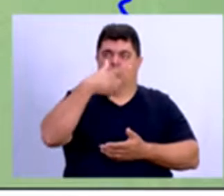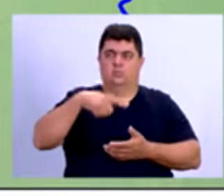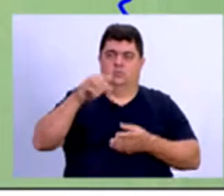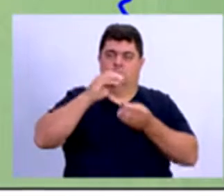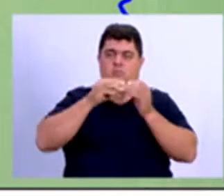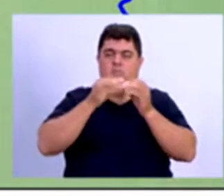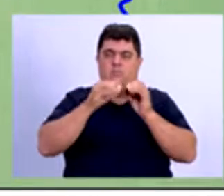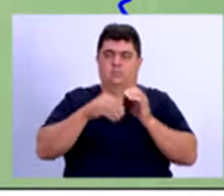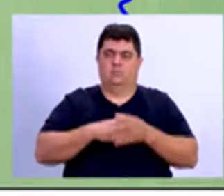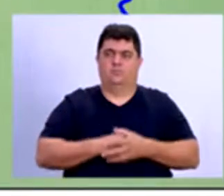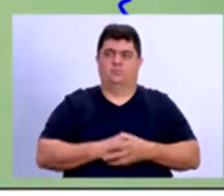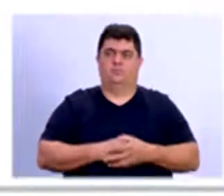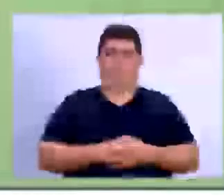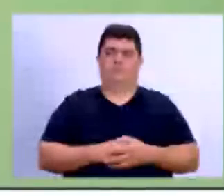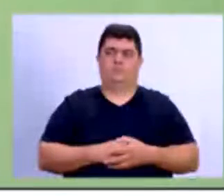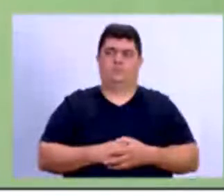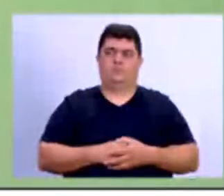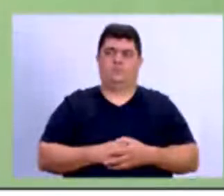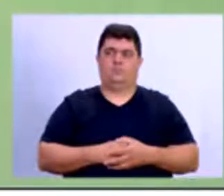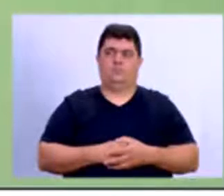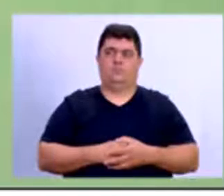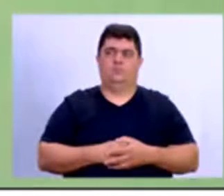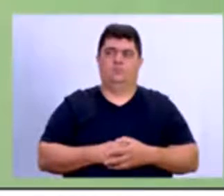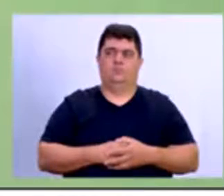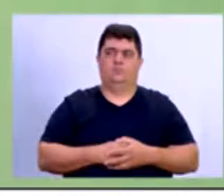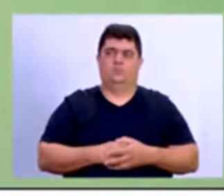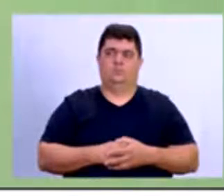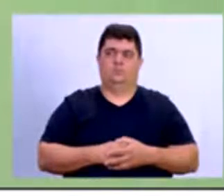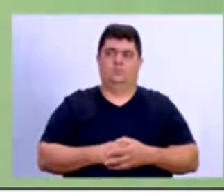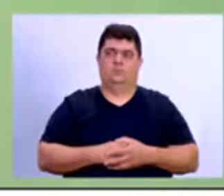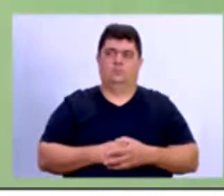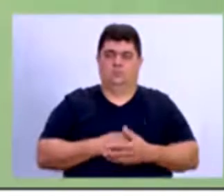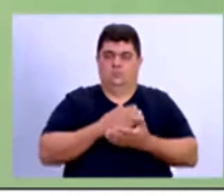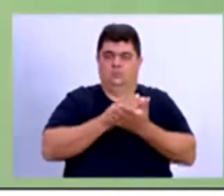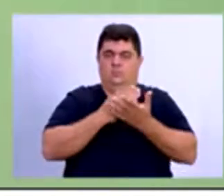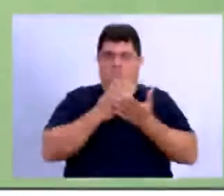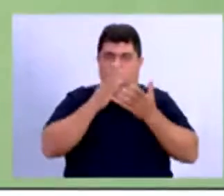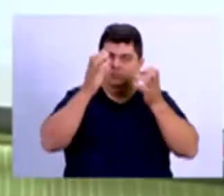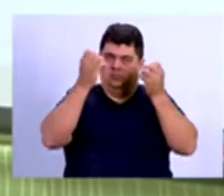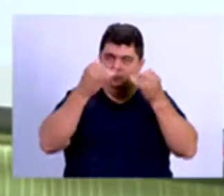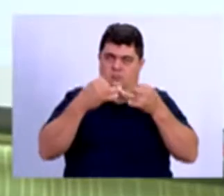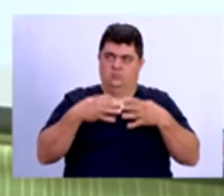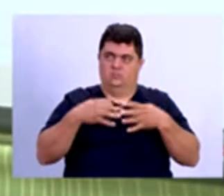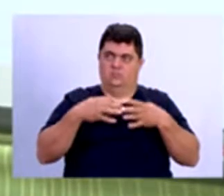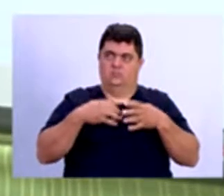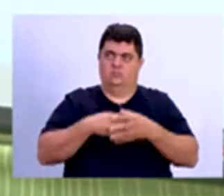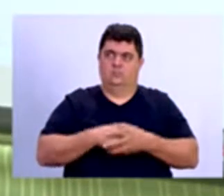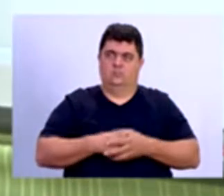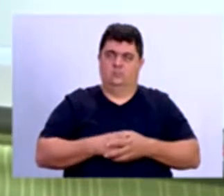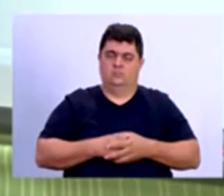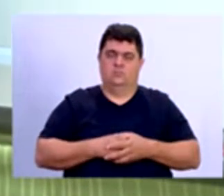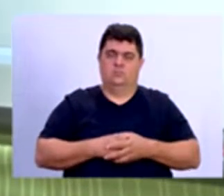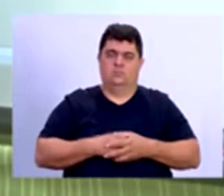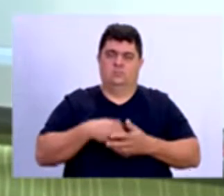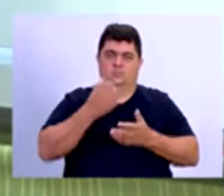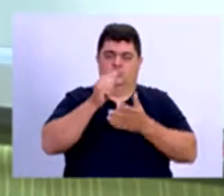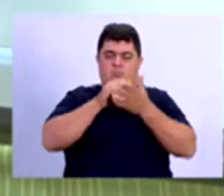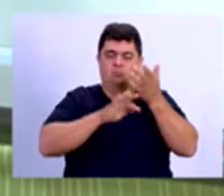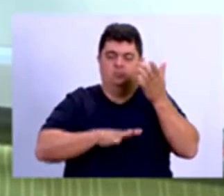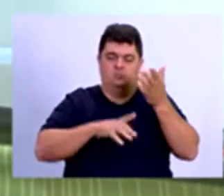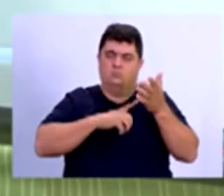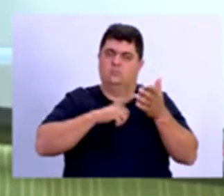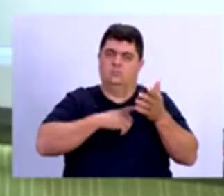dados bom como eu disse no nosso material didático